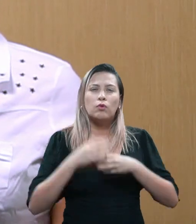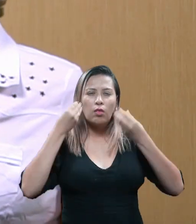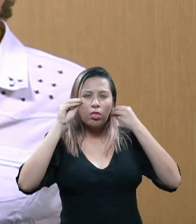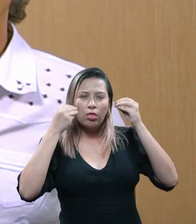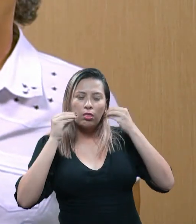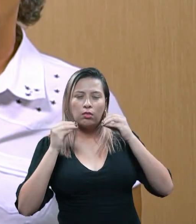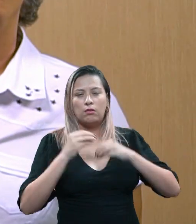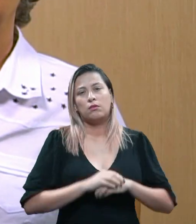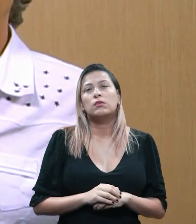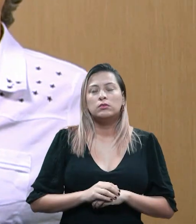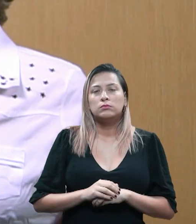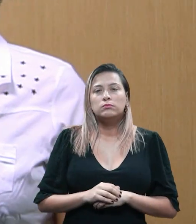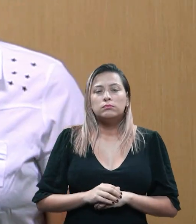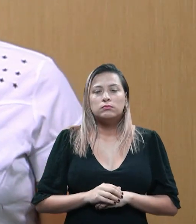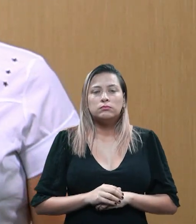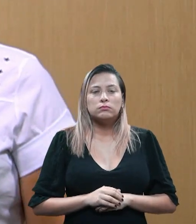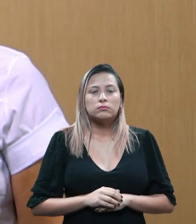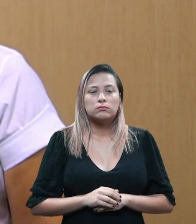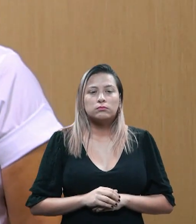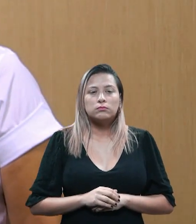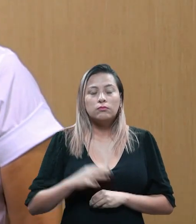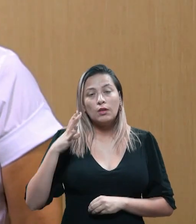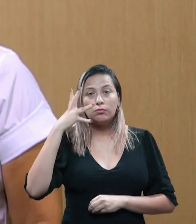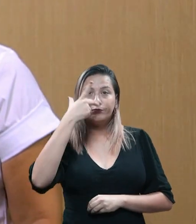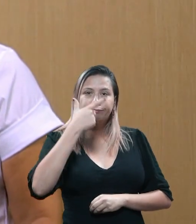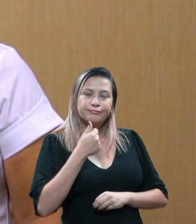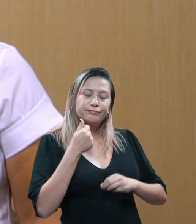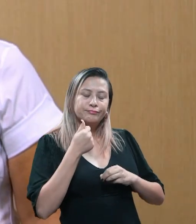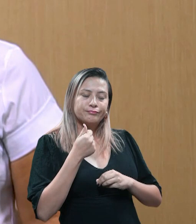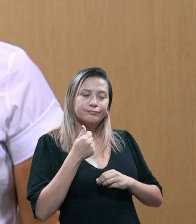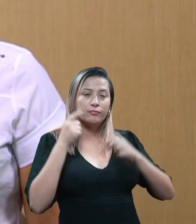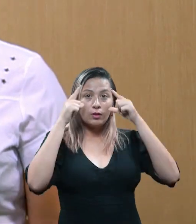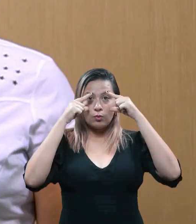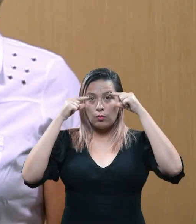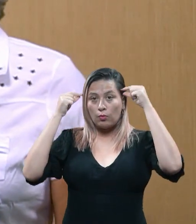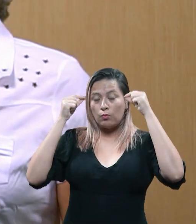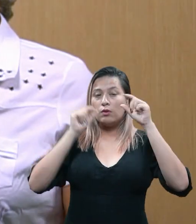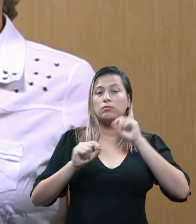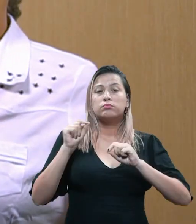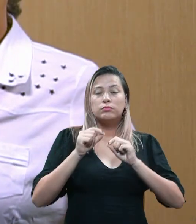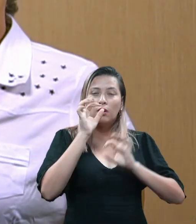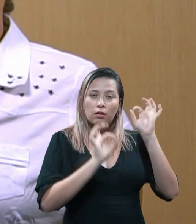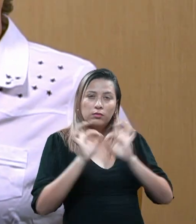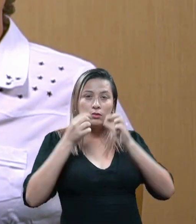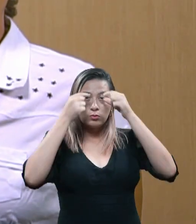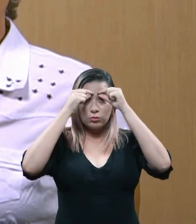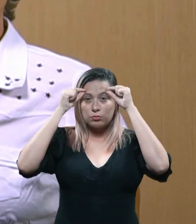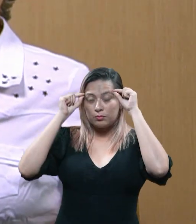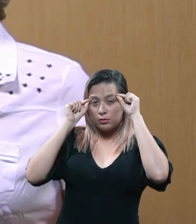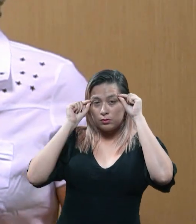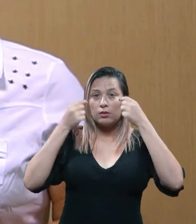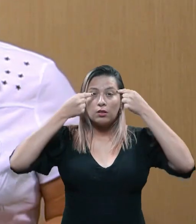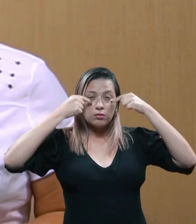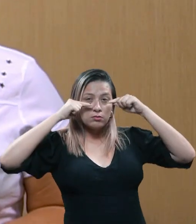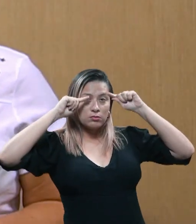flacidez, manchas, embelezamento do olhar, design de sobrancelhas, alongamento de